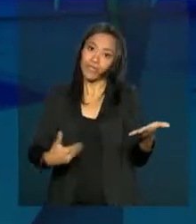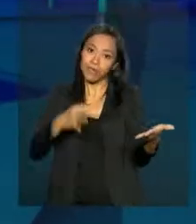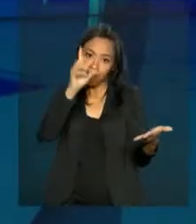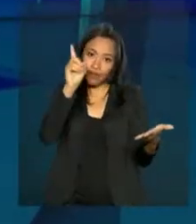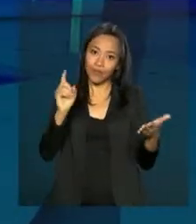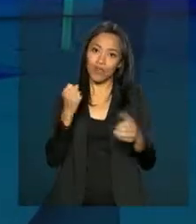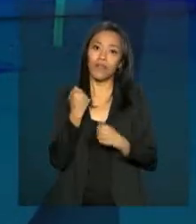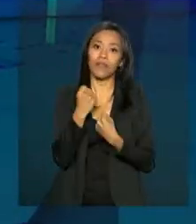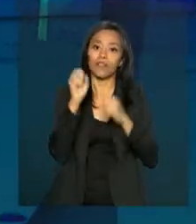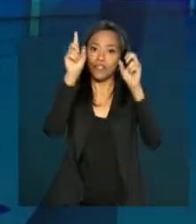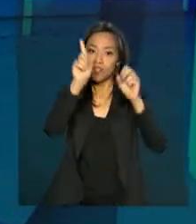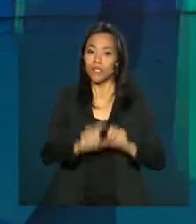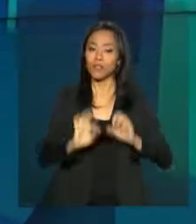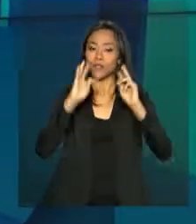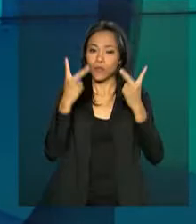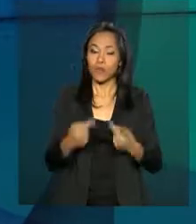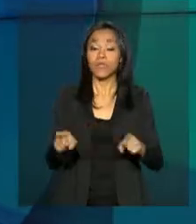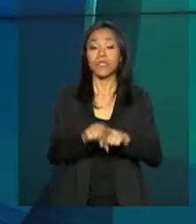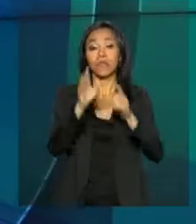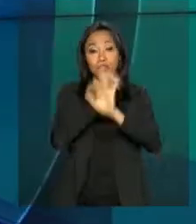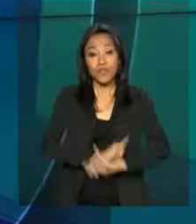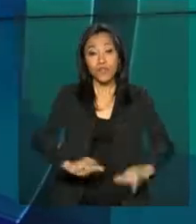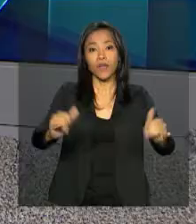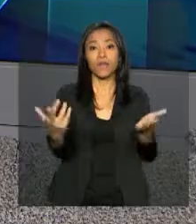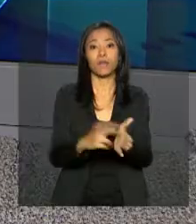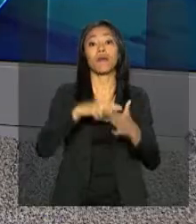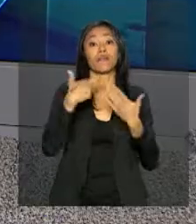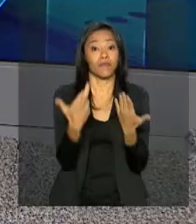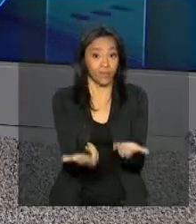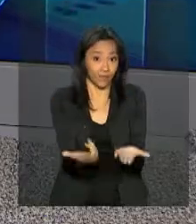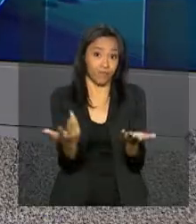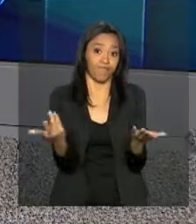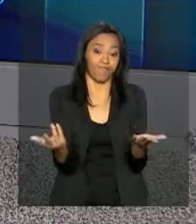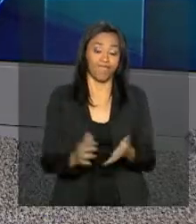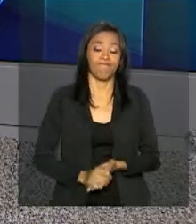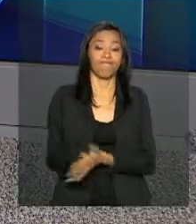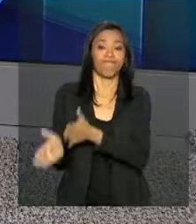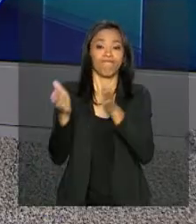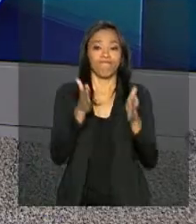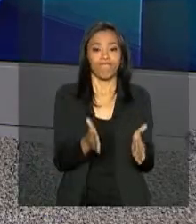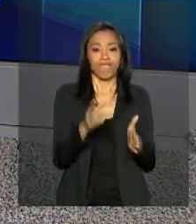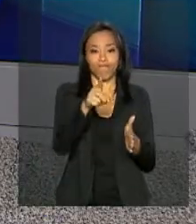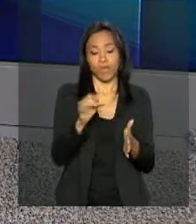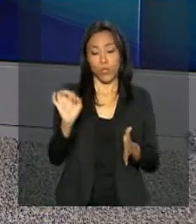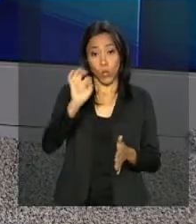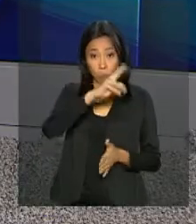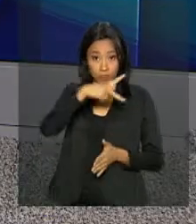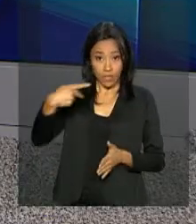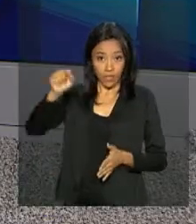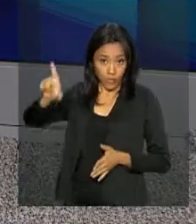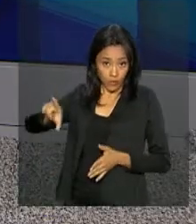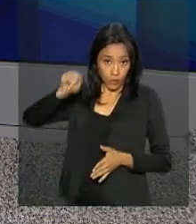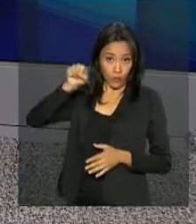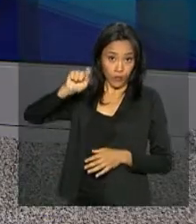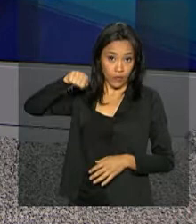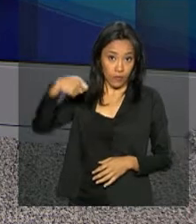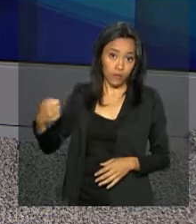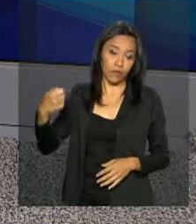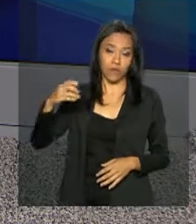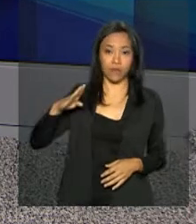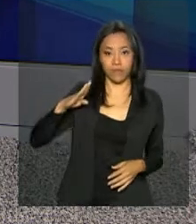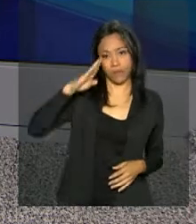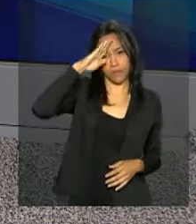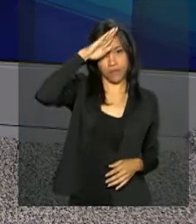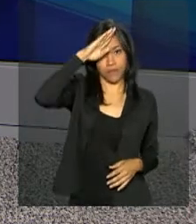lançada a revista científica de direitos humanos o presidente eleito jair bolsonaro chegou hoje por volta das oito e meia